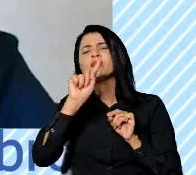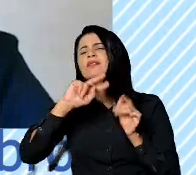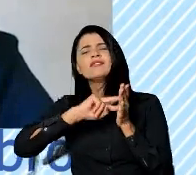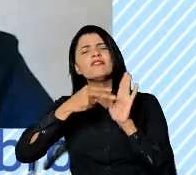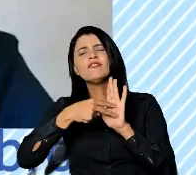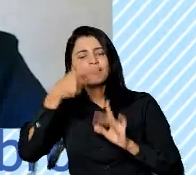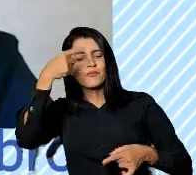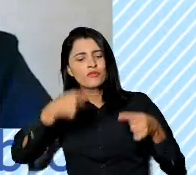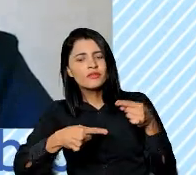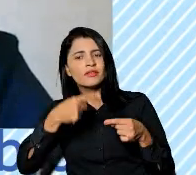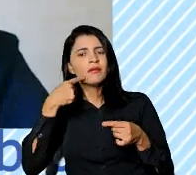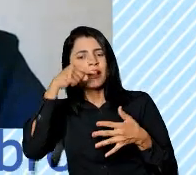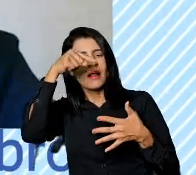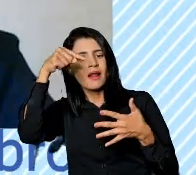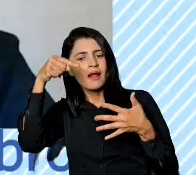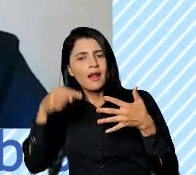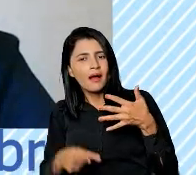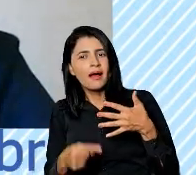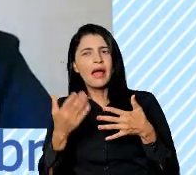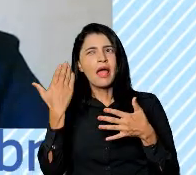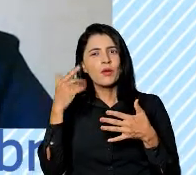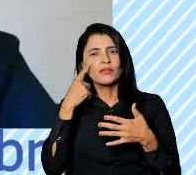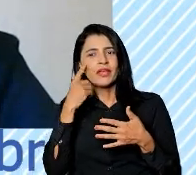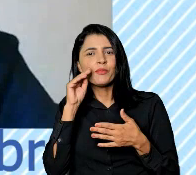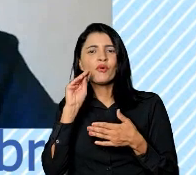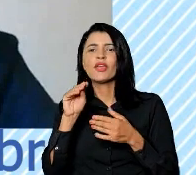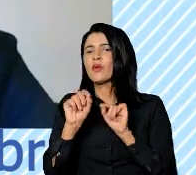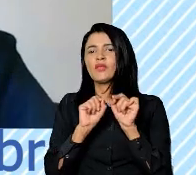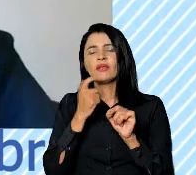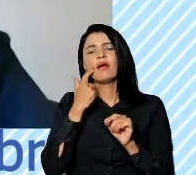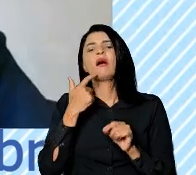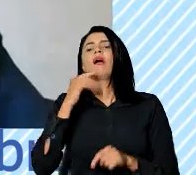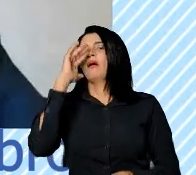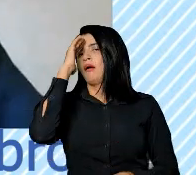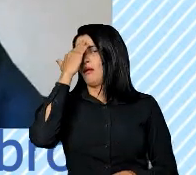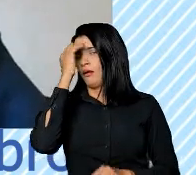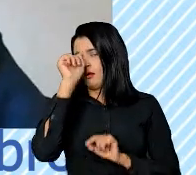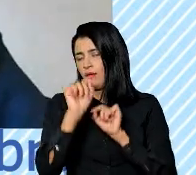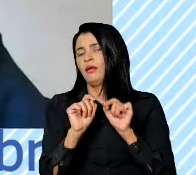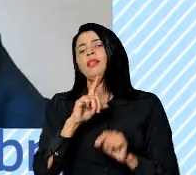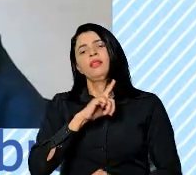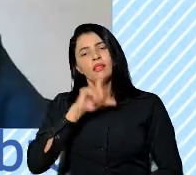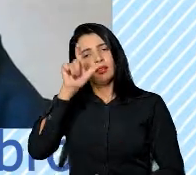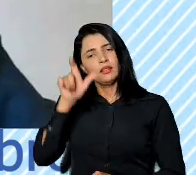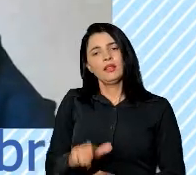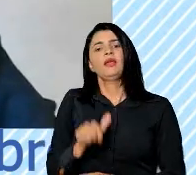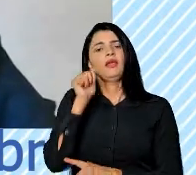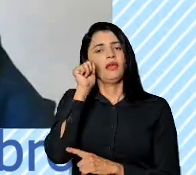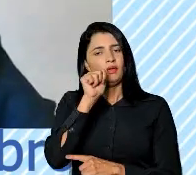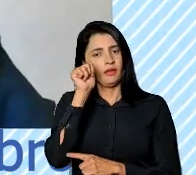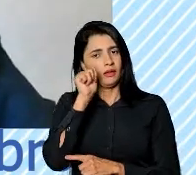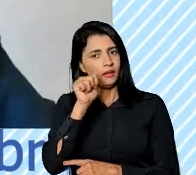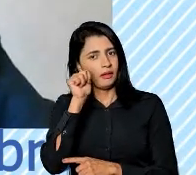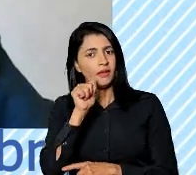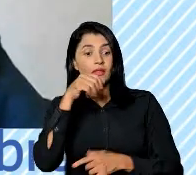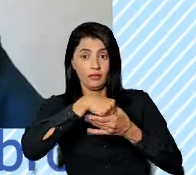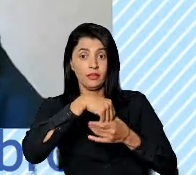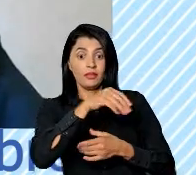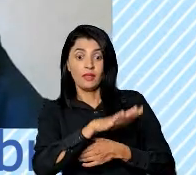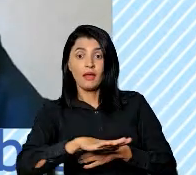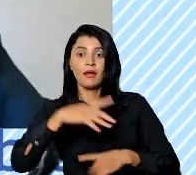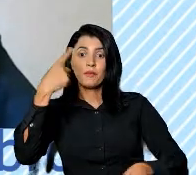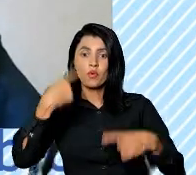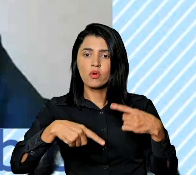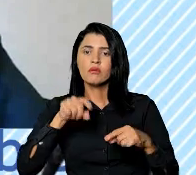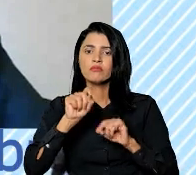esses elementos que eu ignorei por um certo ponto, nós vamos entender que existem mulheres, inclusive mulheres na política, que